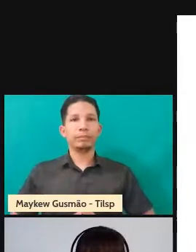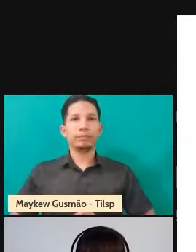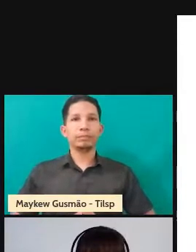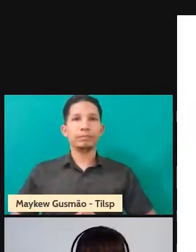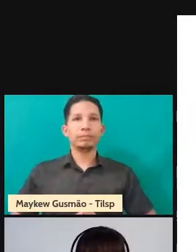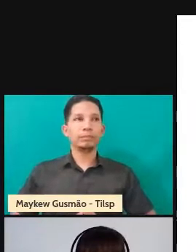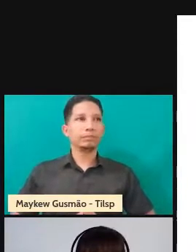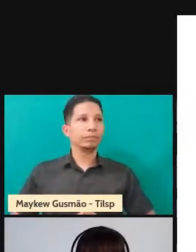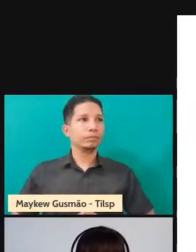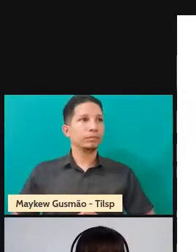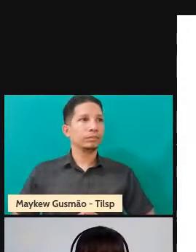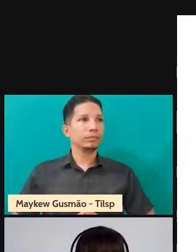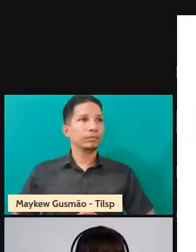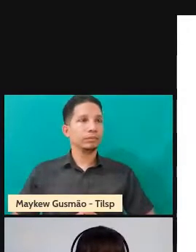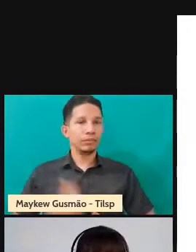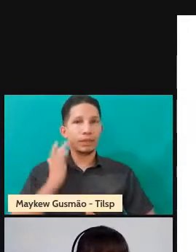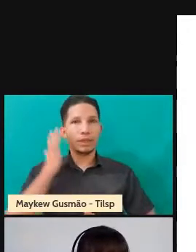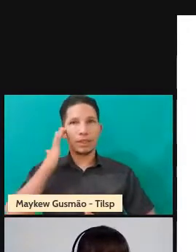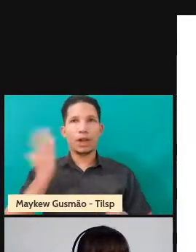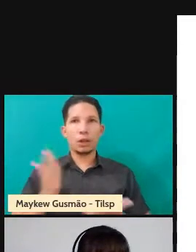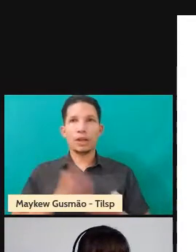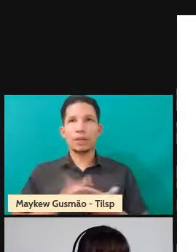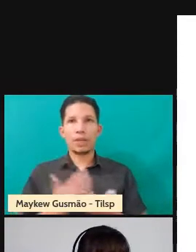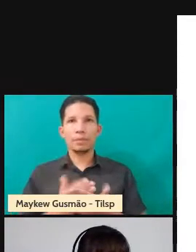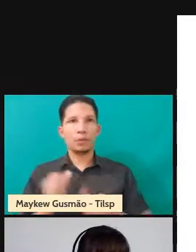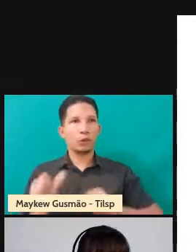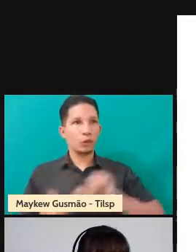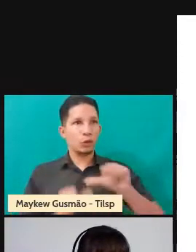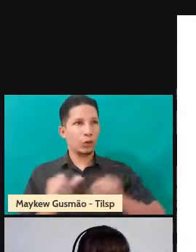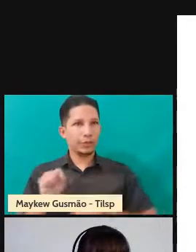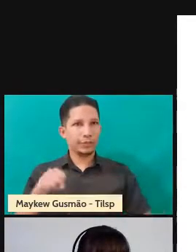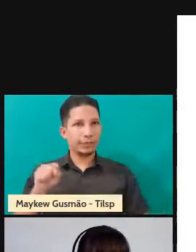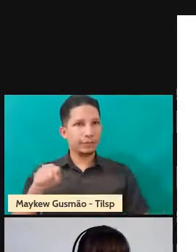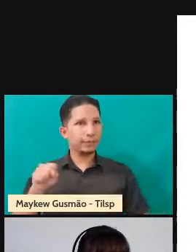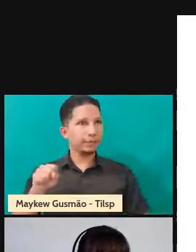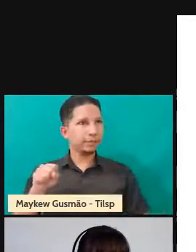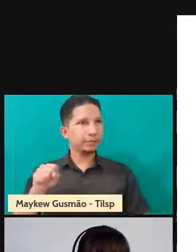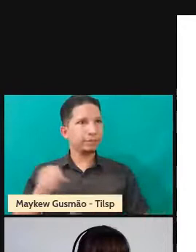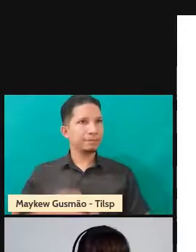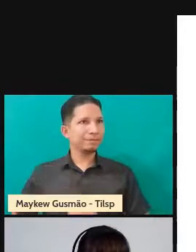Acho que a gente vai trocar os intérpretes. Isso?